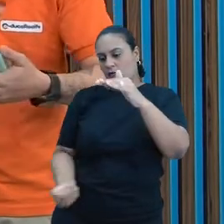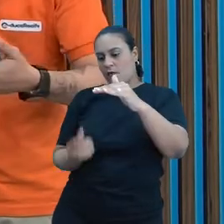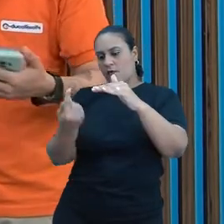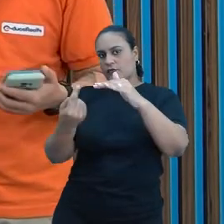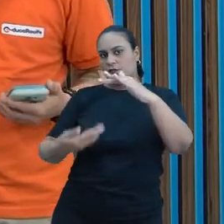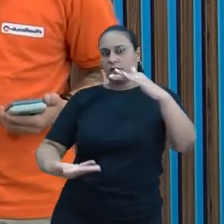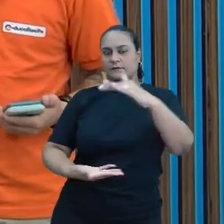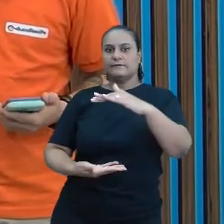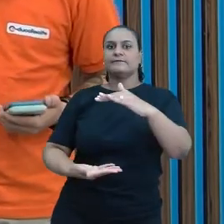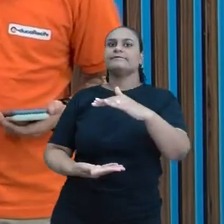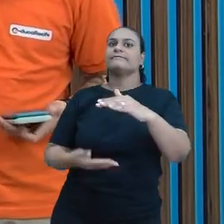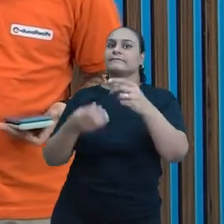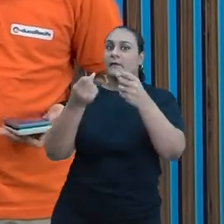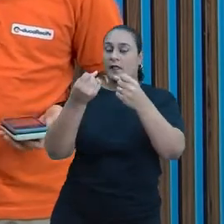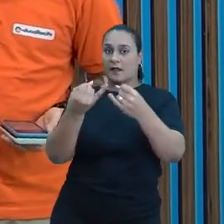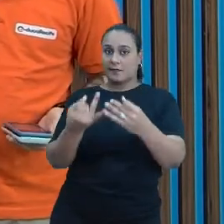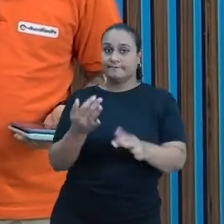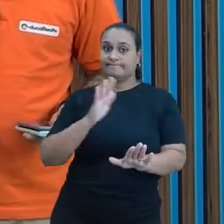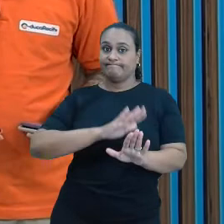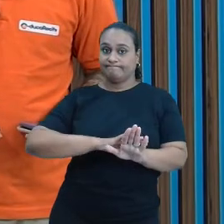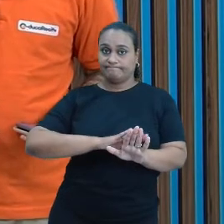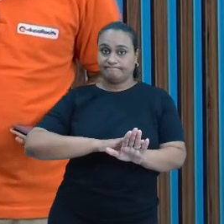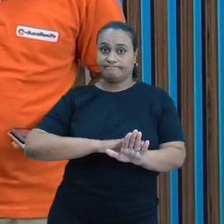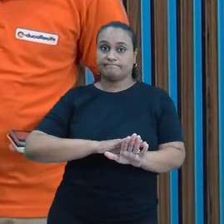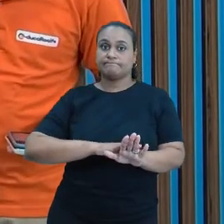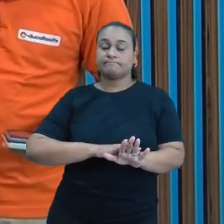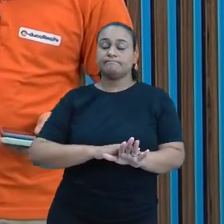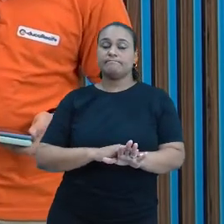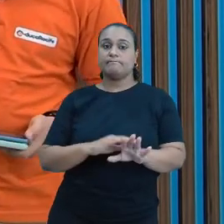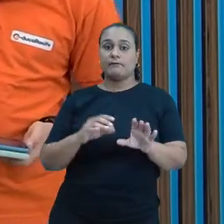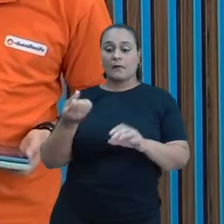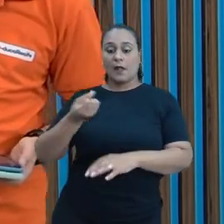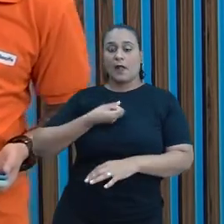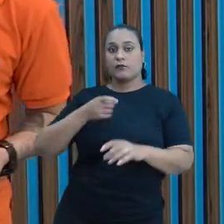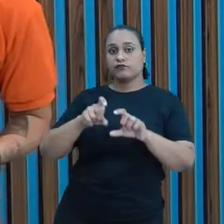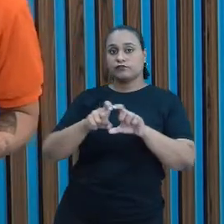Essa é a explicação, raciocínio por trás da fórmula.